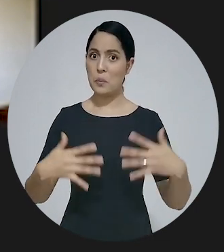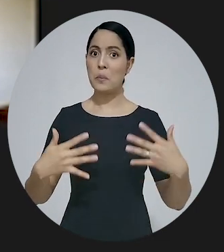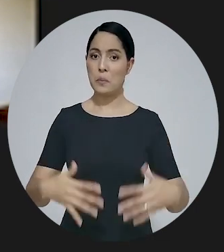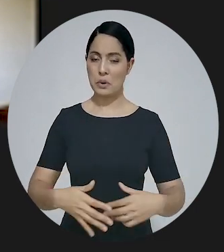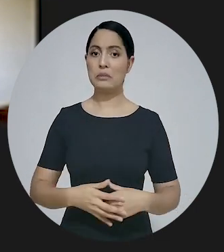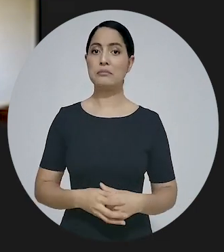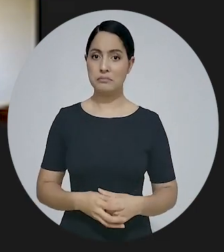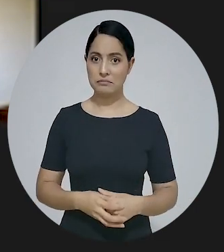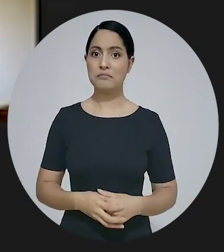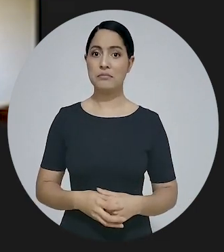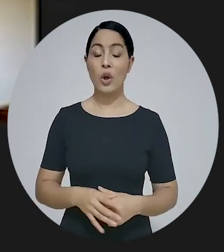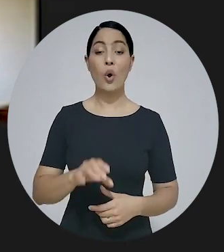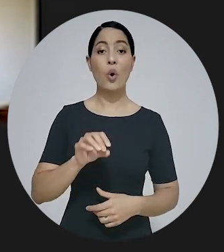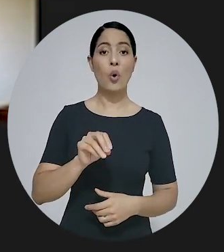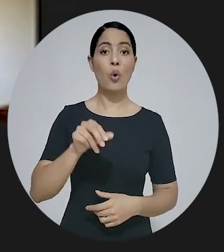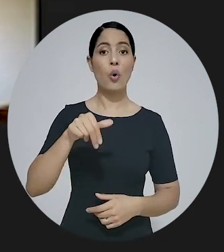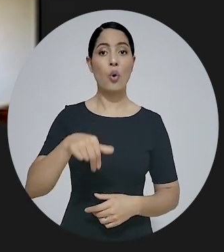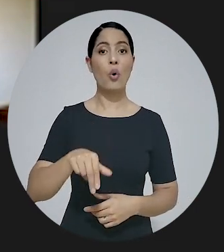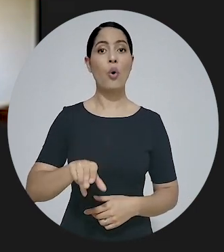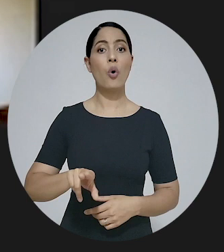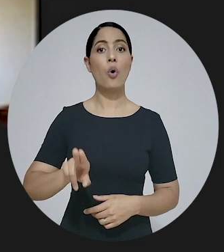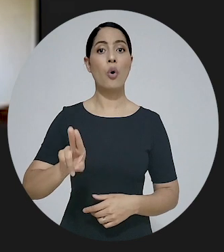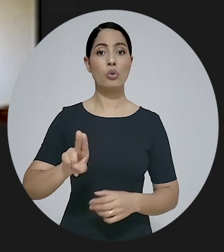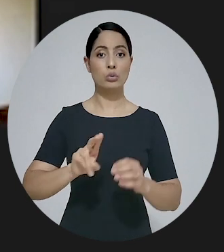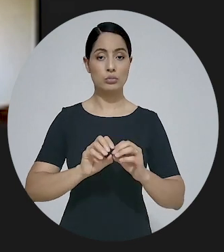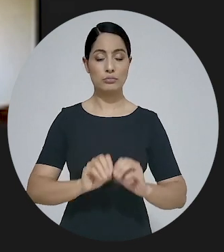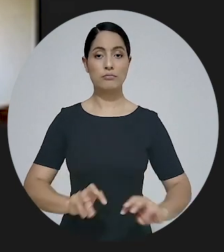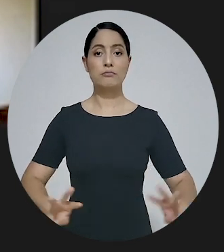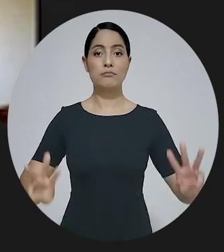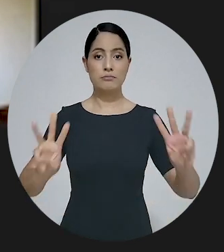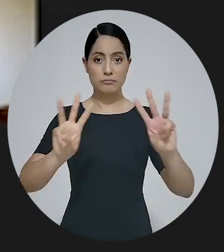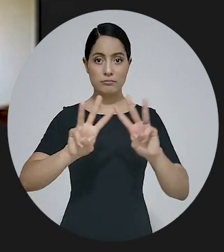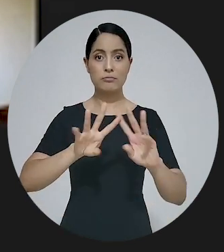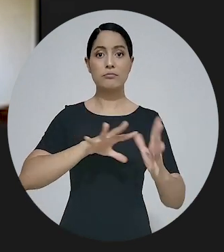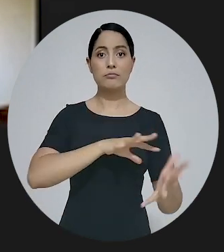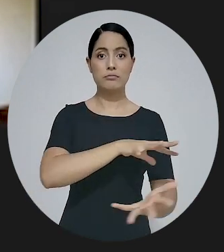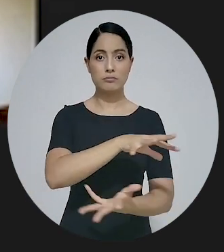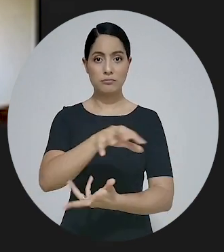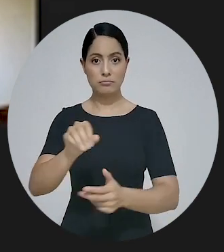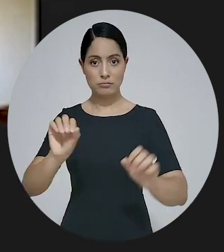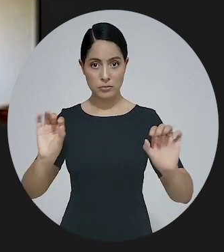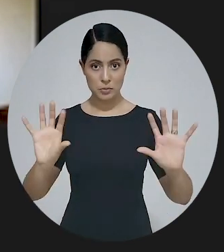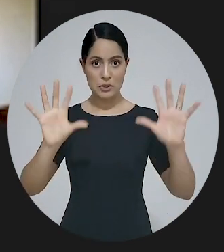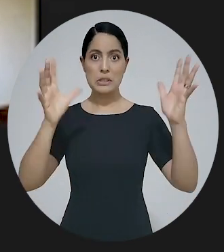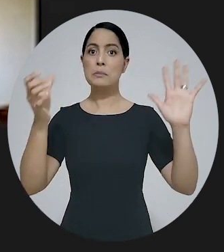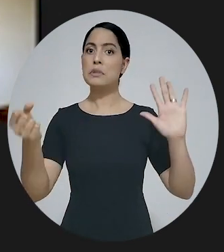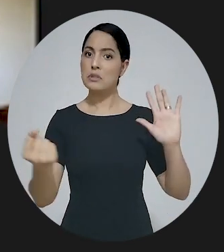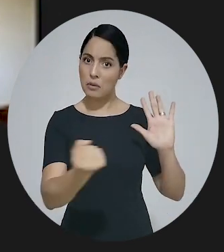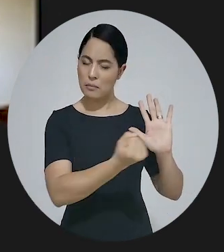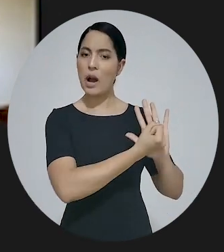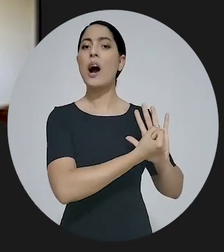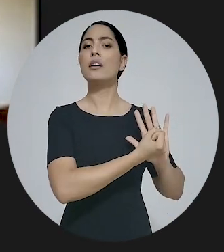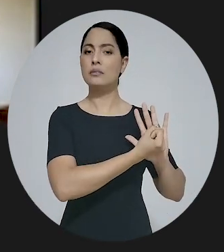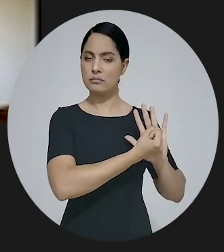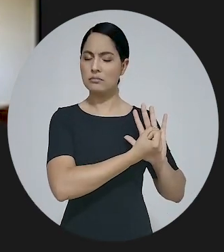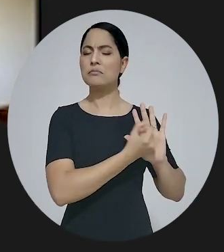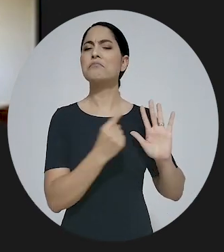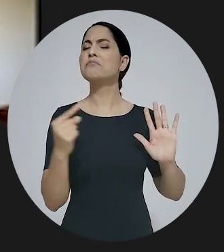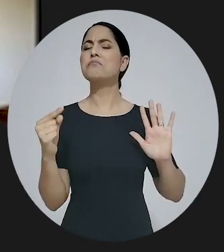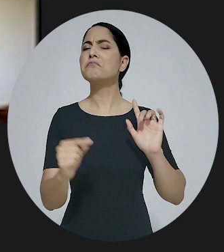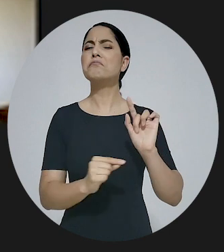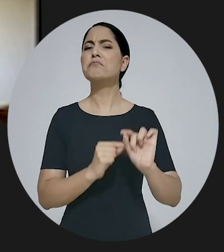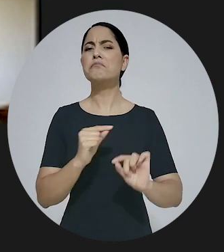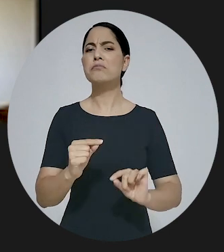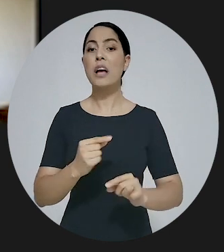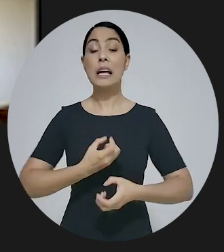data destacada pelas Nações Unidas, celebrada mundialmente como